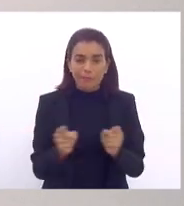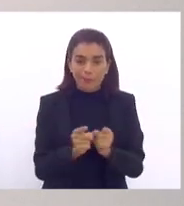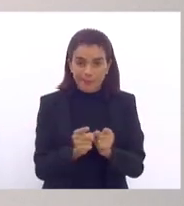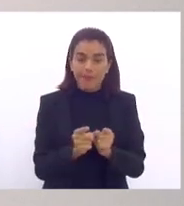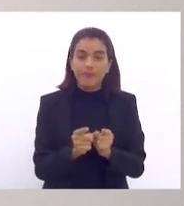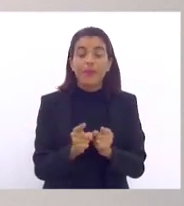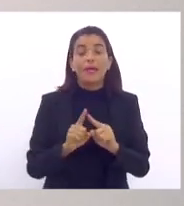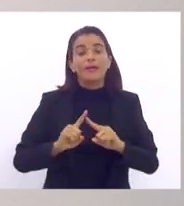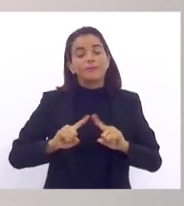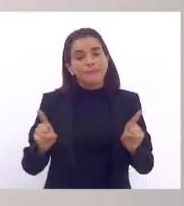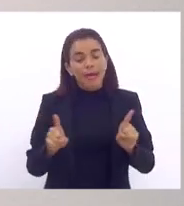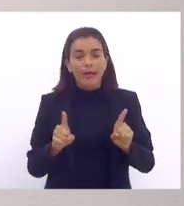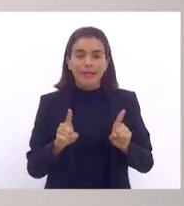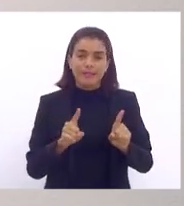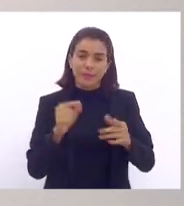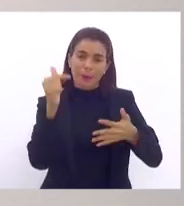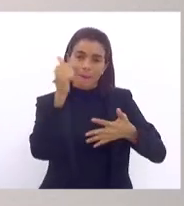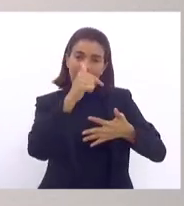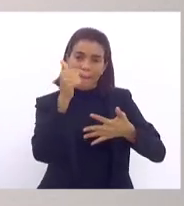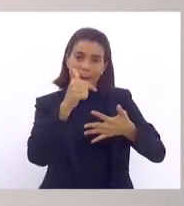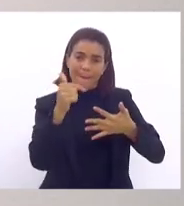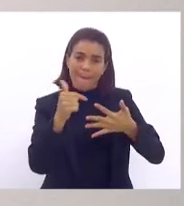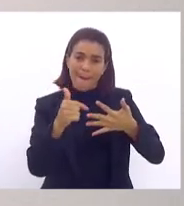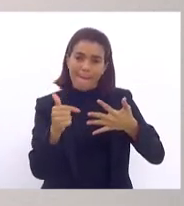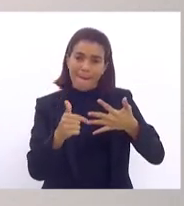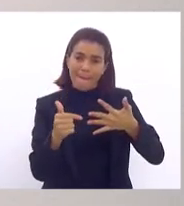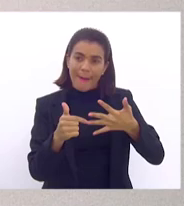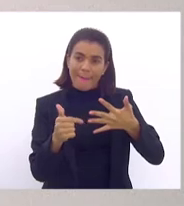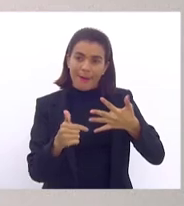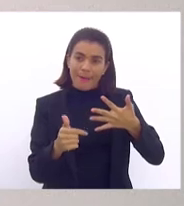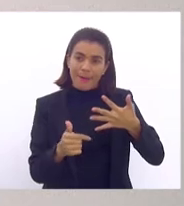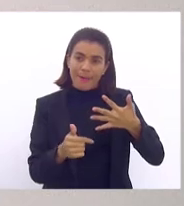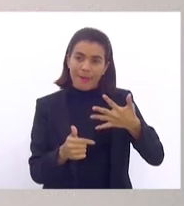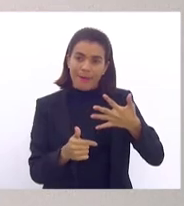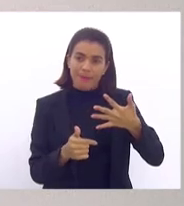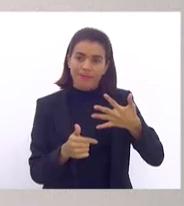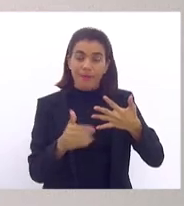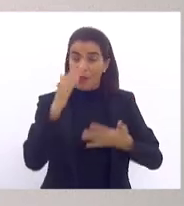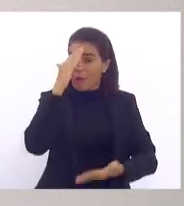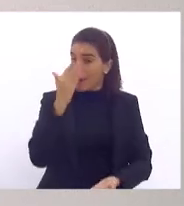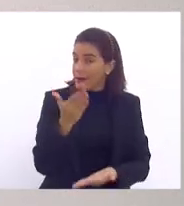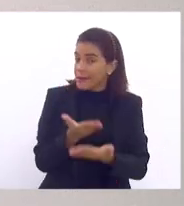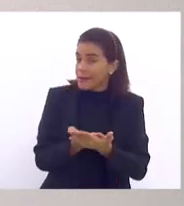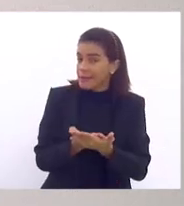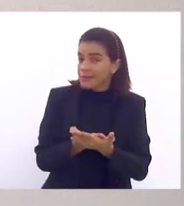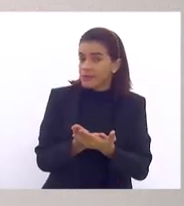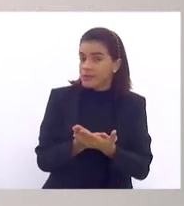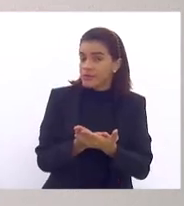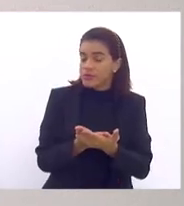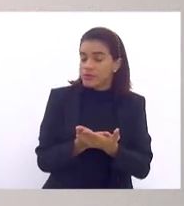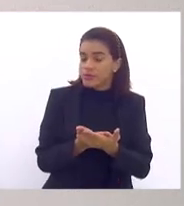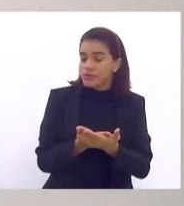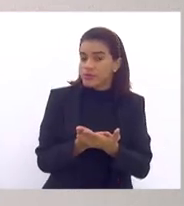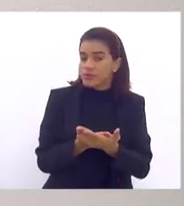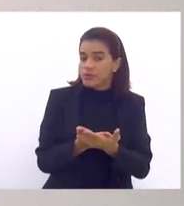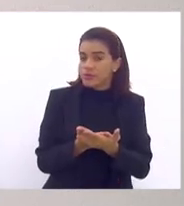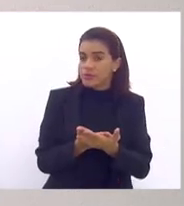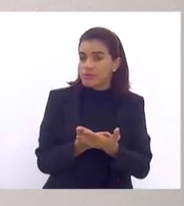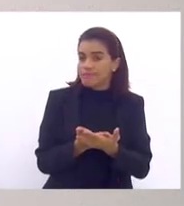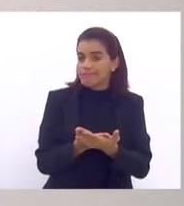mas com essas considerações eu creio que